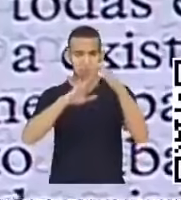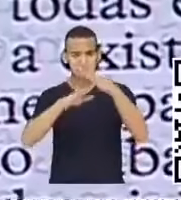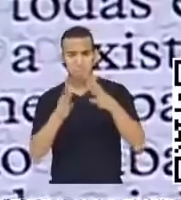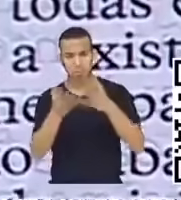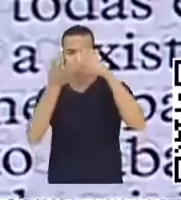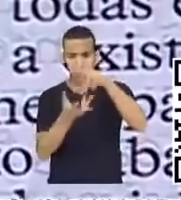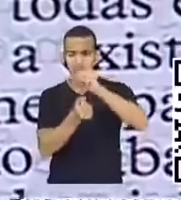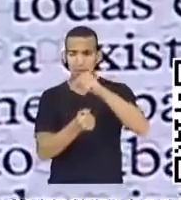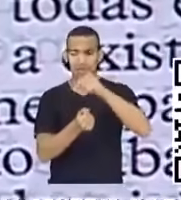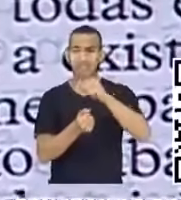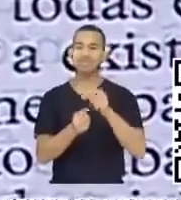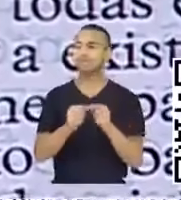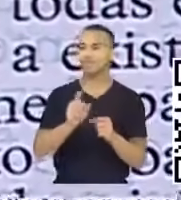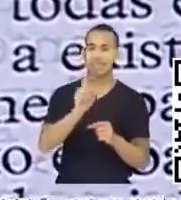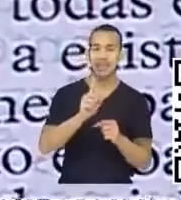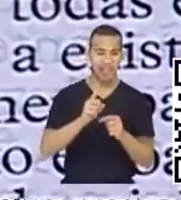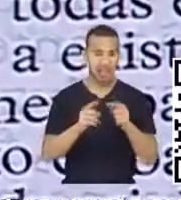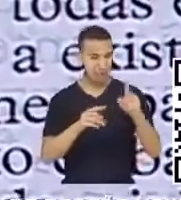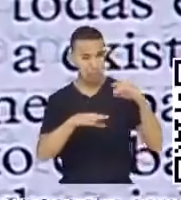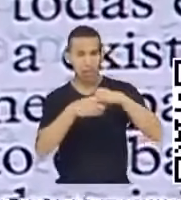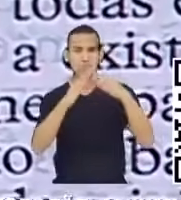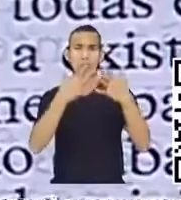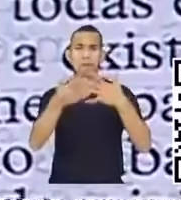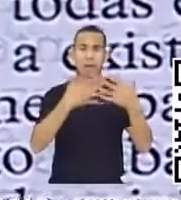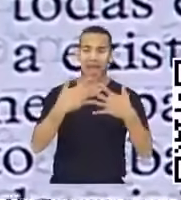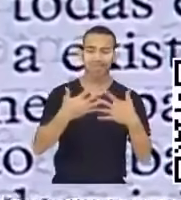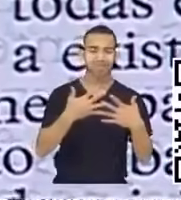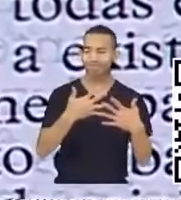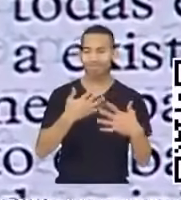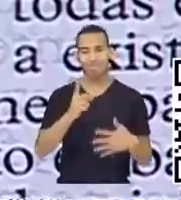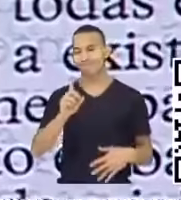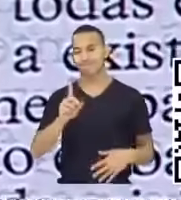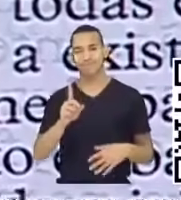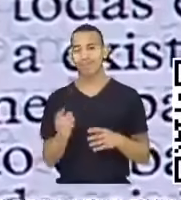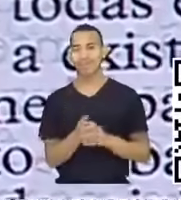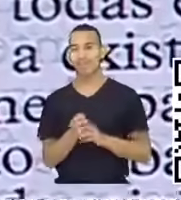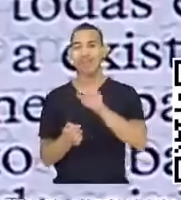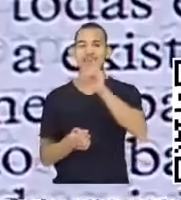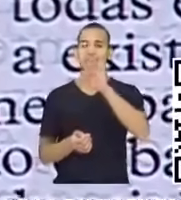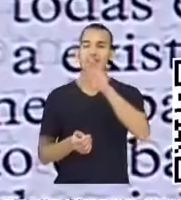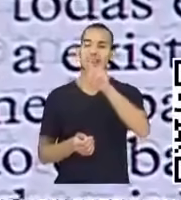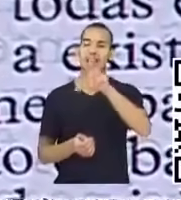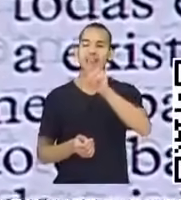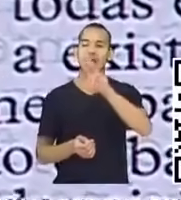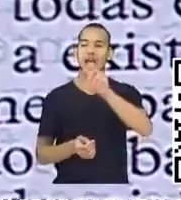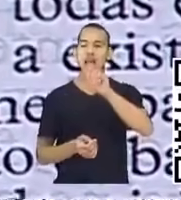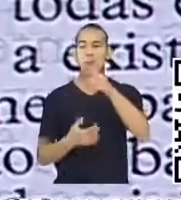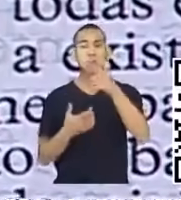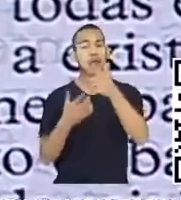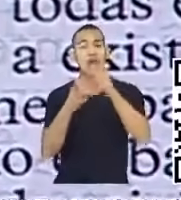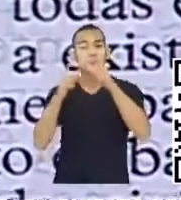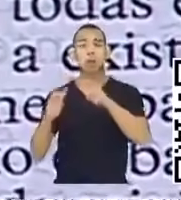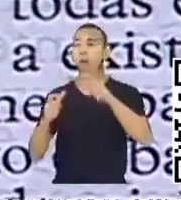que mata A Cidade Mundial do Brás que nada Interlagos não tem